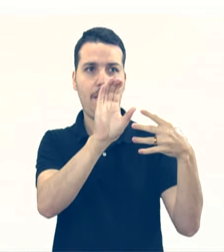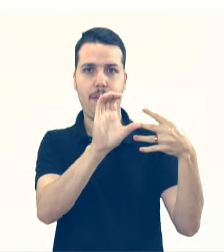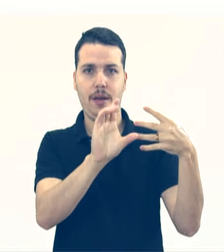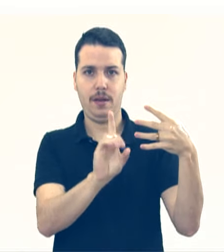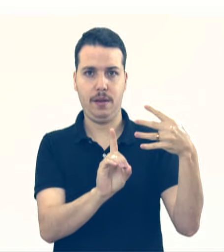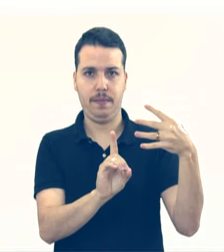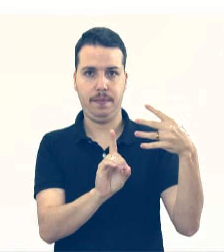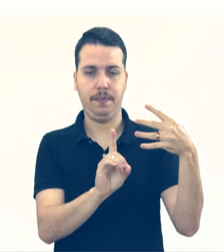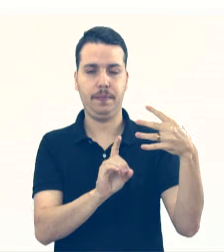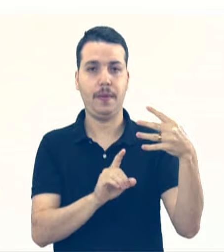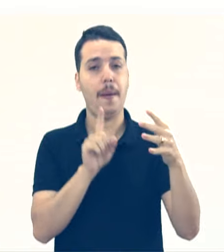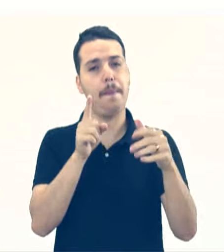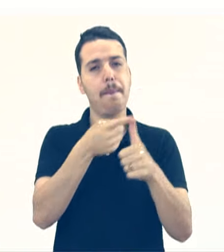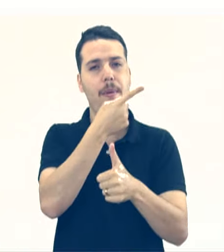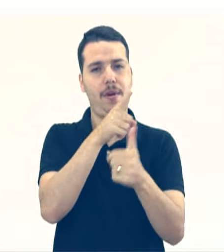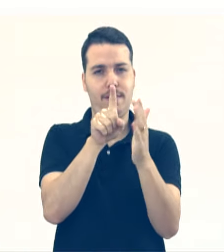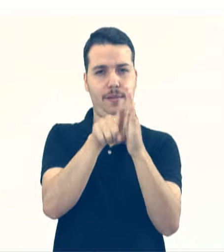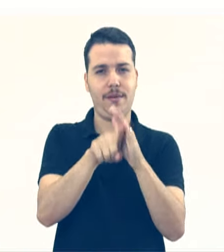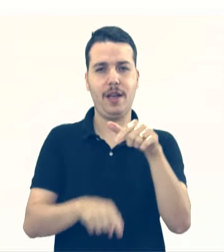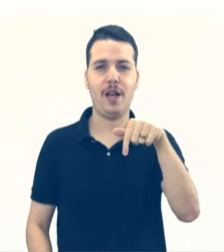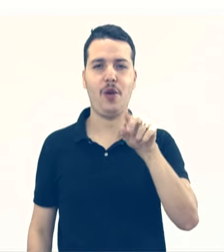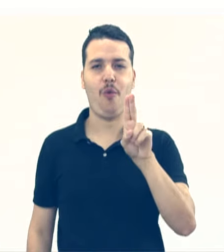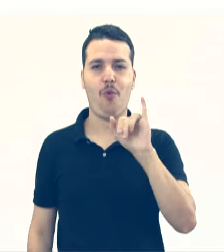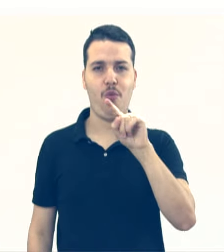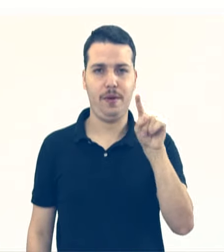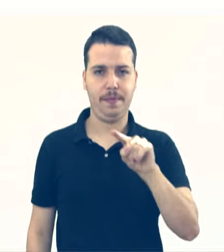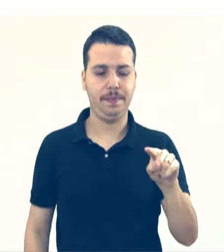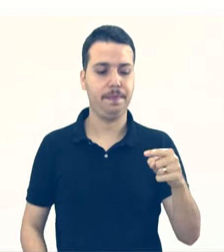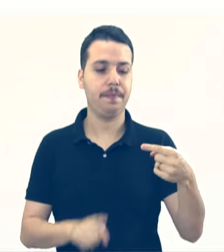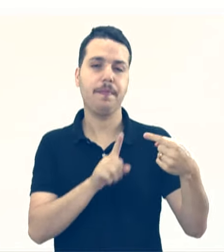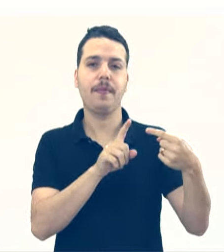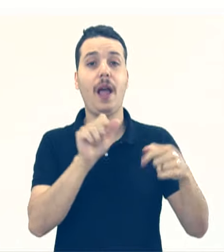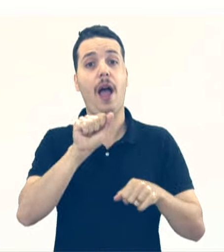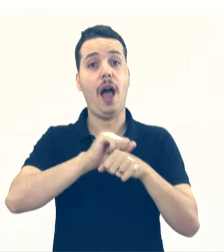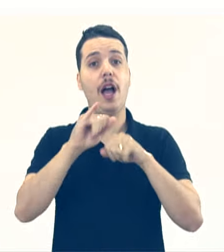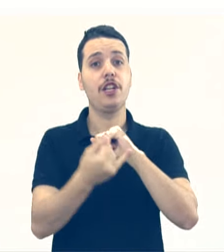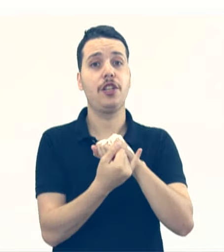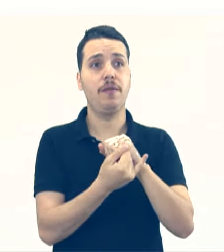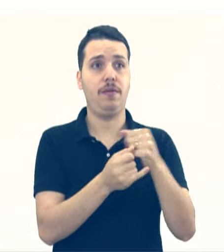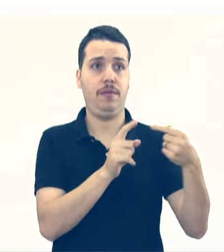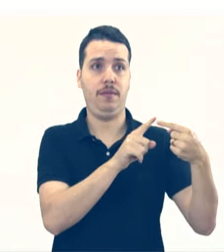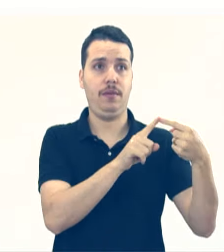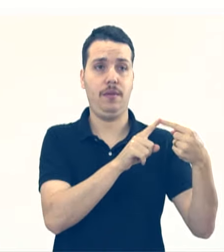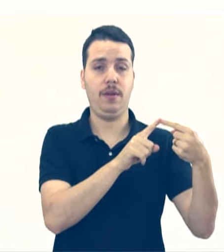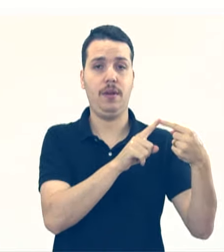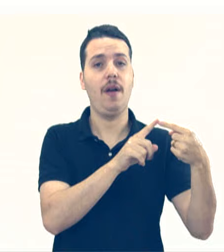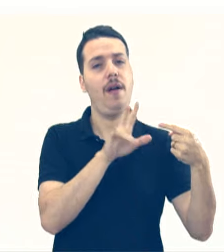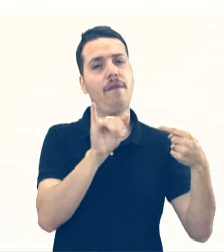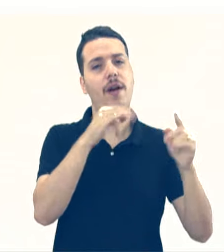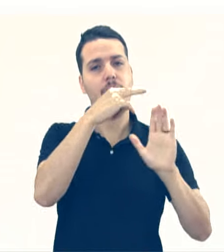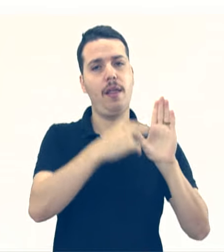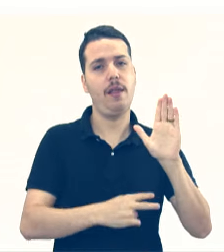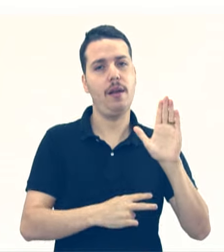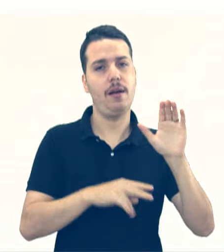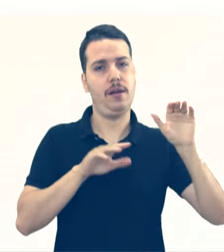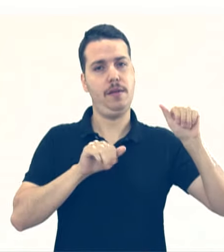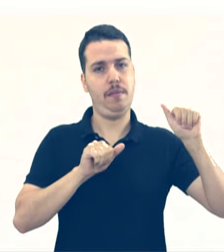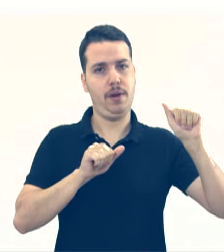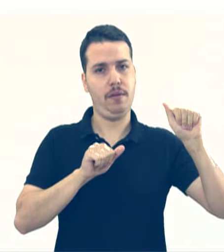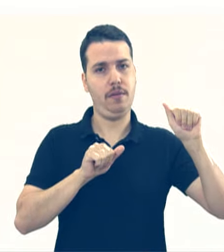afirmações. Primeiro quiz. O adjetivo situa el sustantivo en el tiempo y